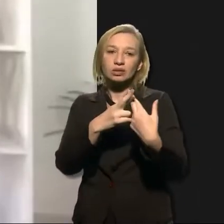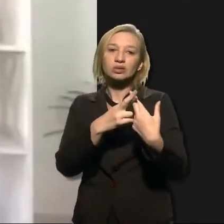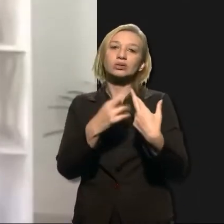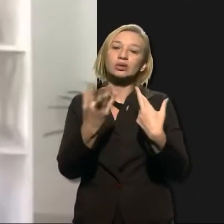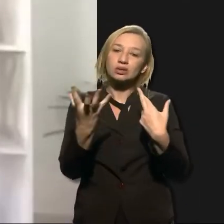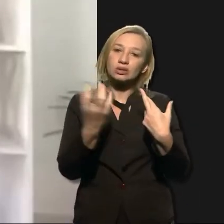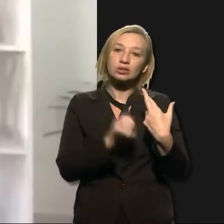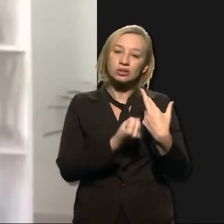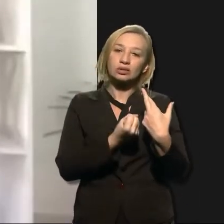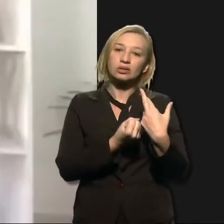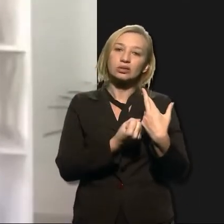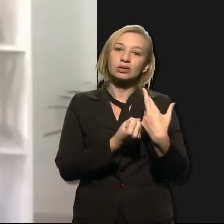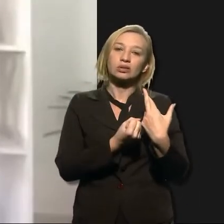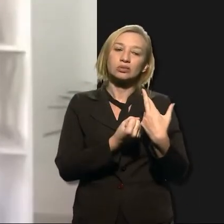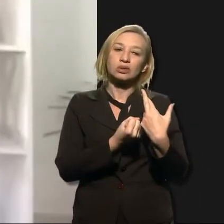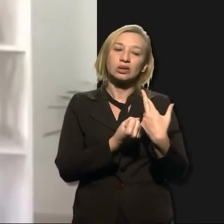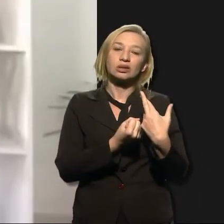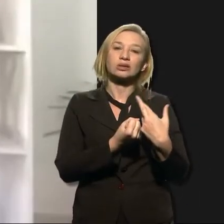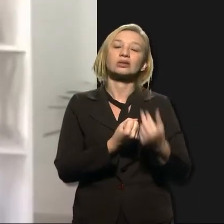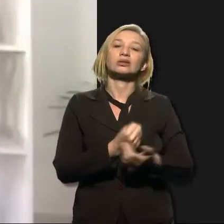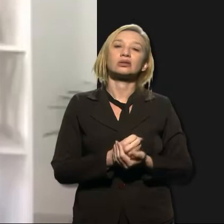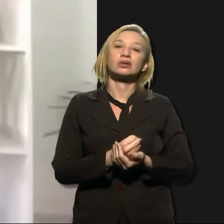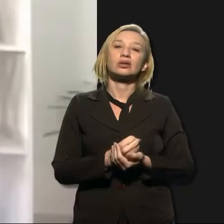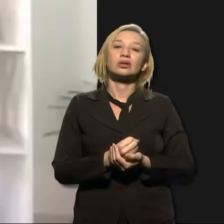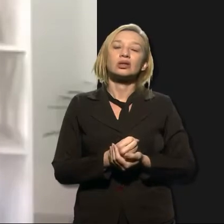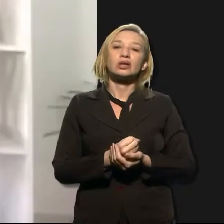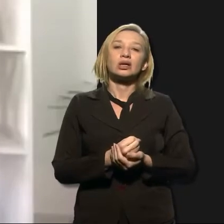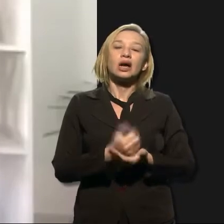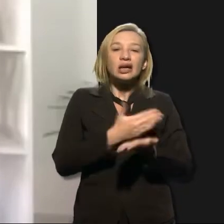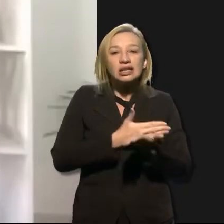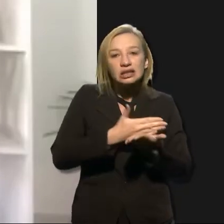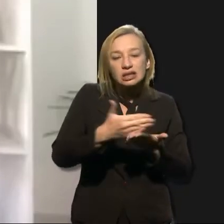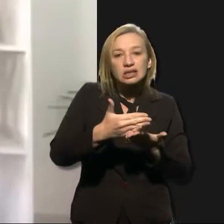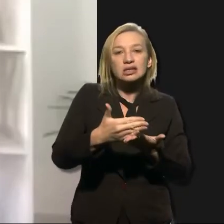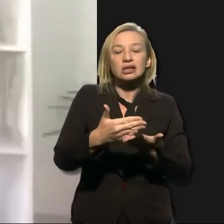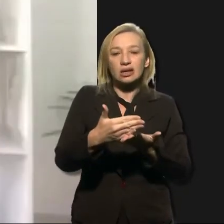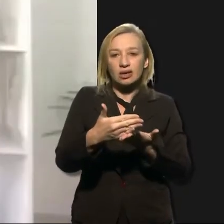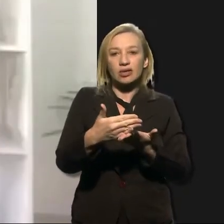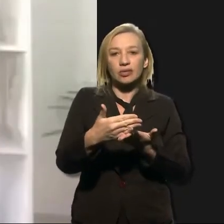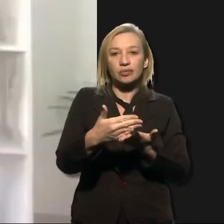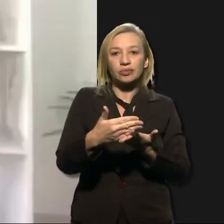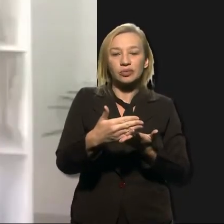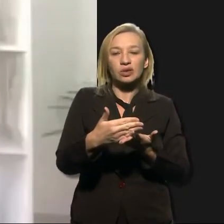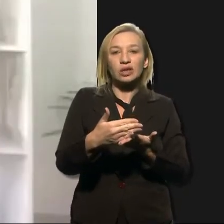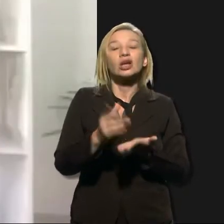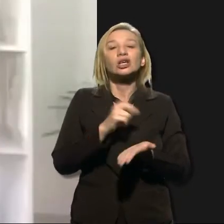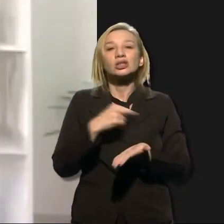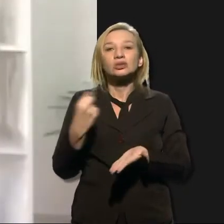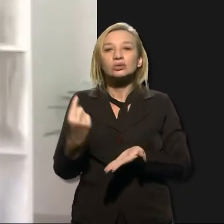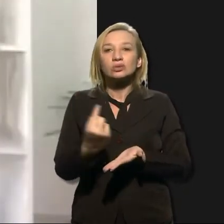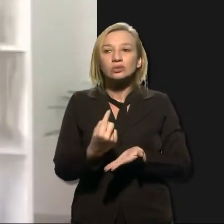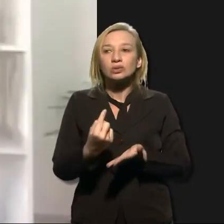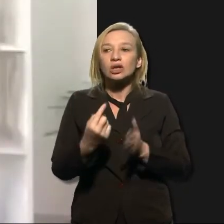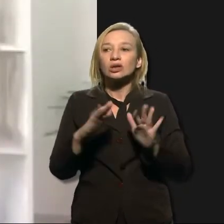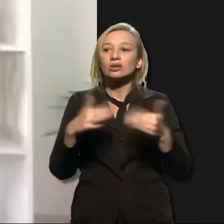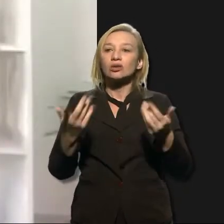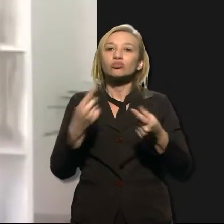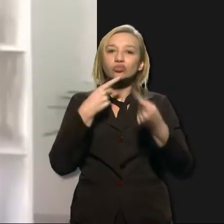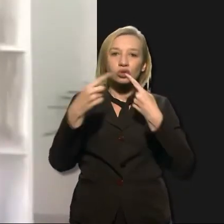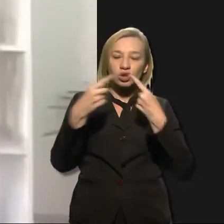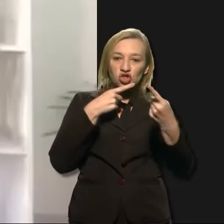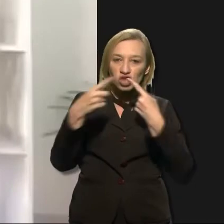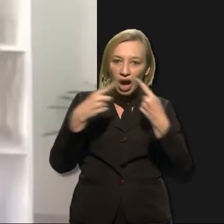LERJ se responsabilizou a tirar o plano do papel inicialmente,